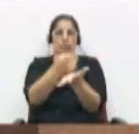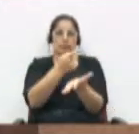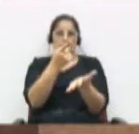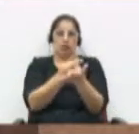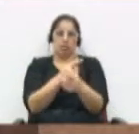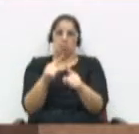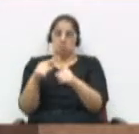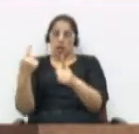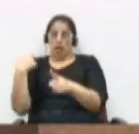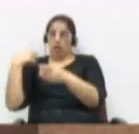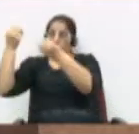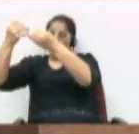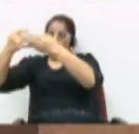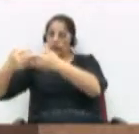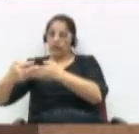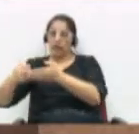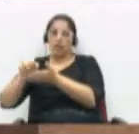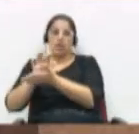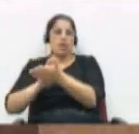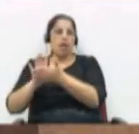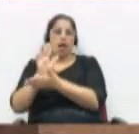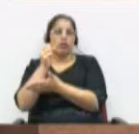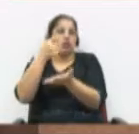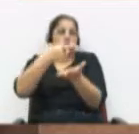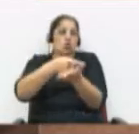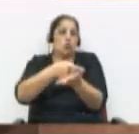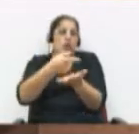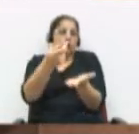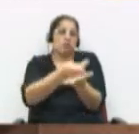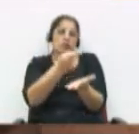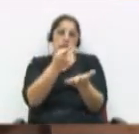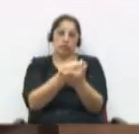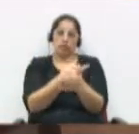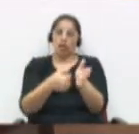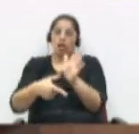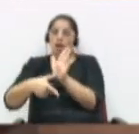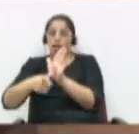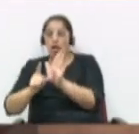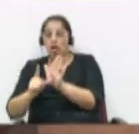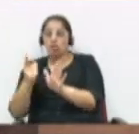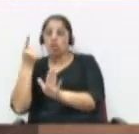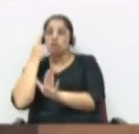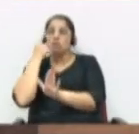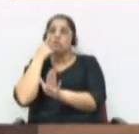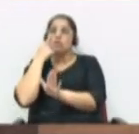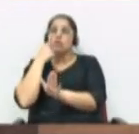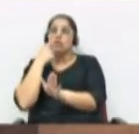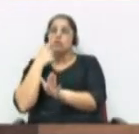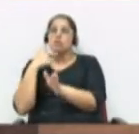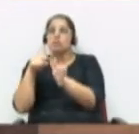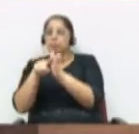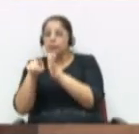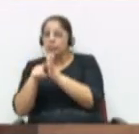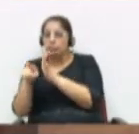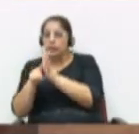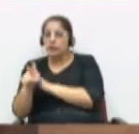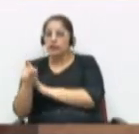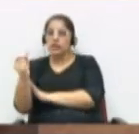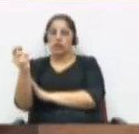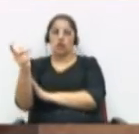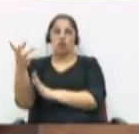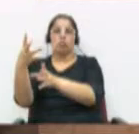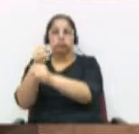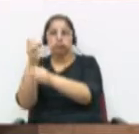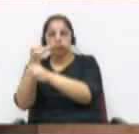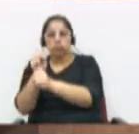nossos cooperados e dentro dessa Assembleia Geral aprovamos um orçamento. E é isso que nós estamos fazendo. Há sim